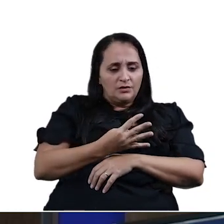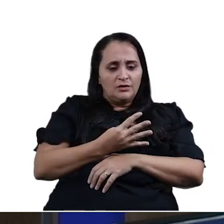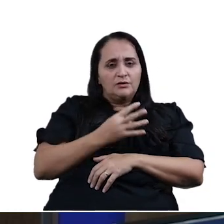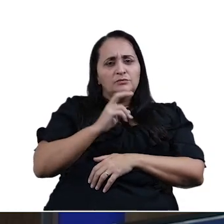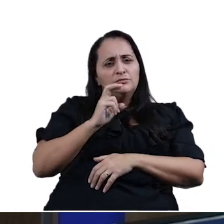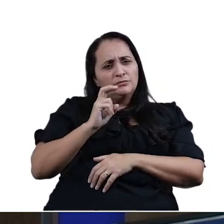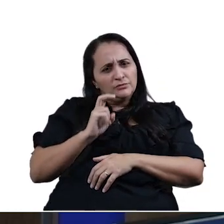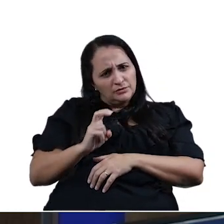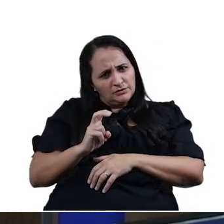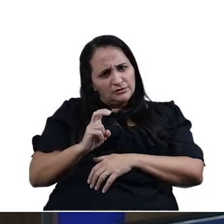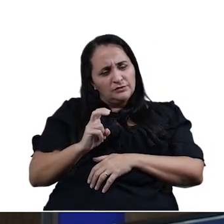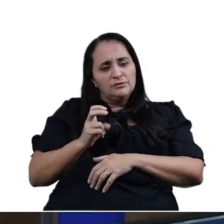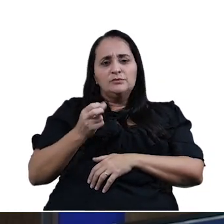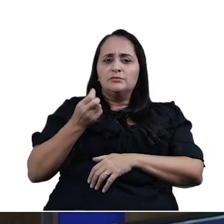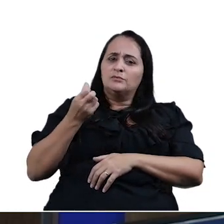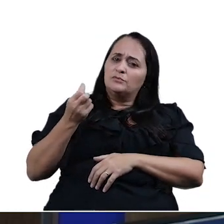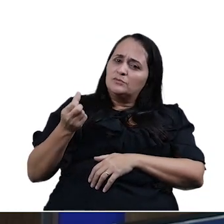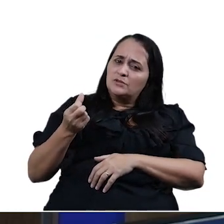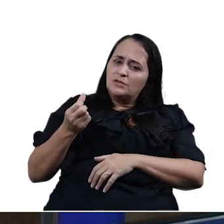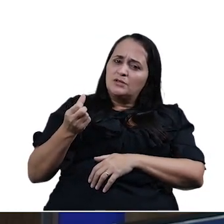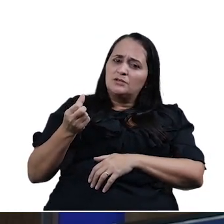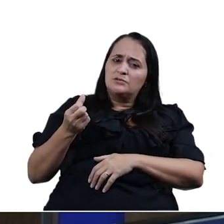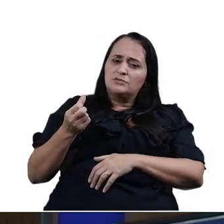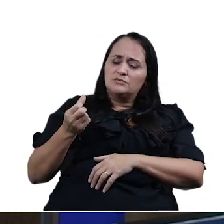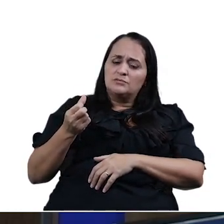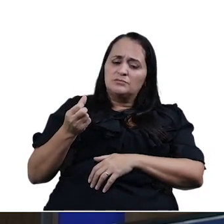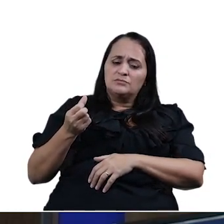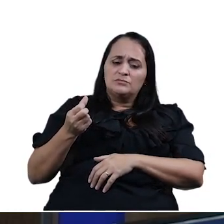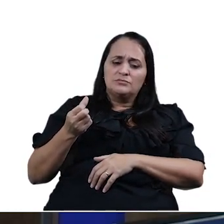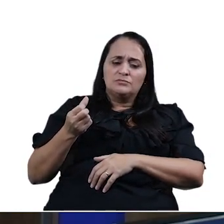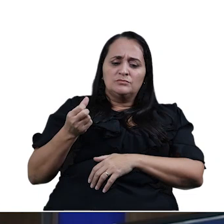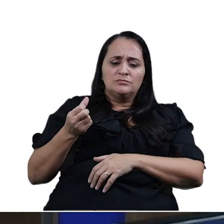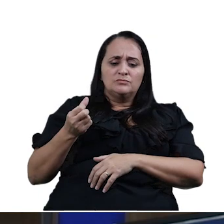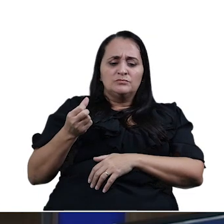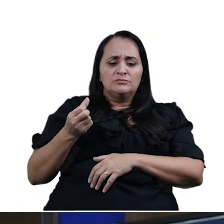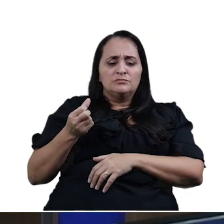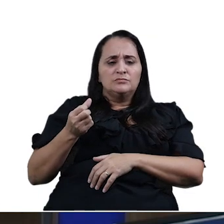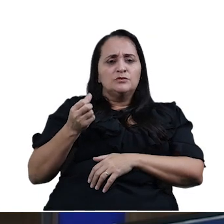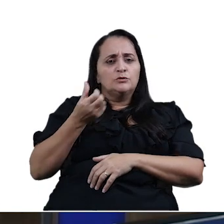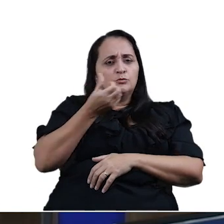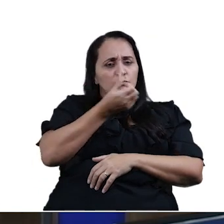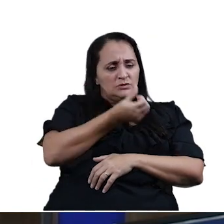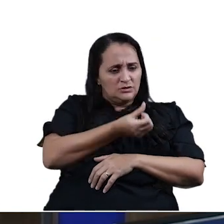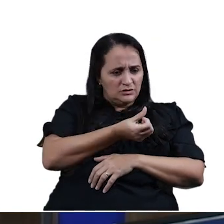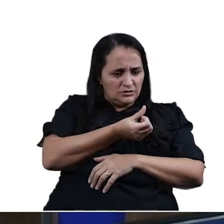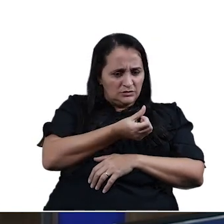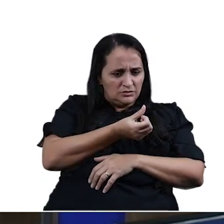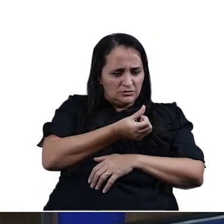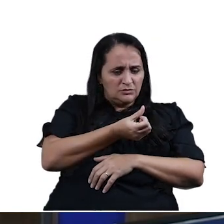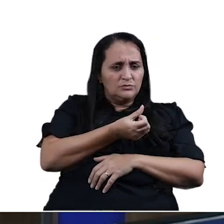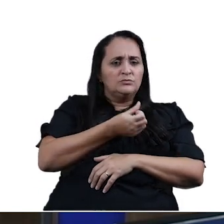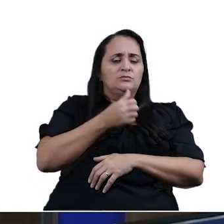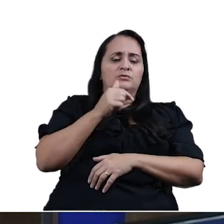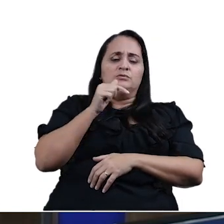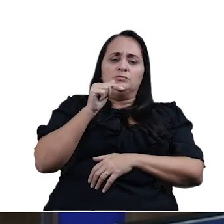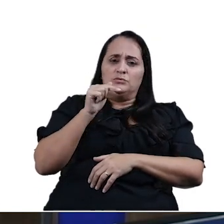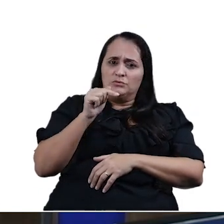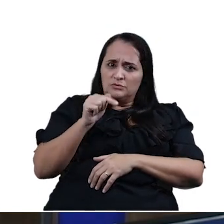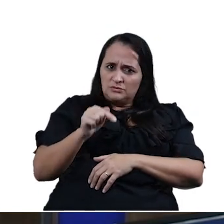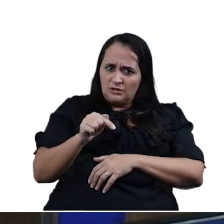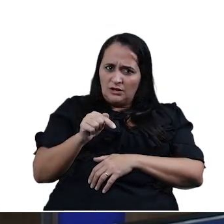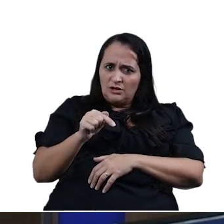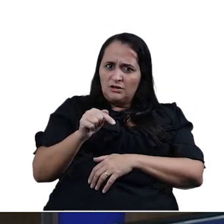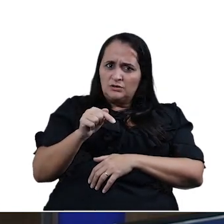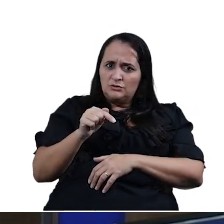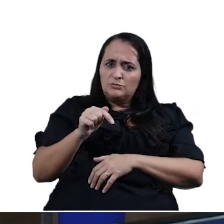quarto, uma pessoa. No quinto, também tinha uma pessoa. No sexto quarto, tinha uma